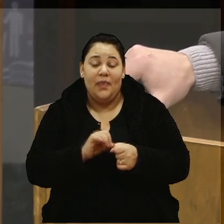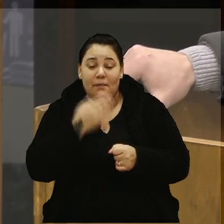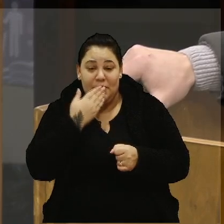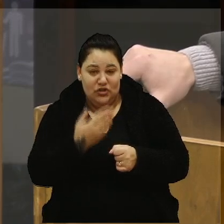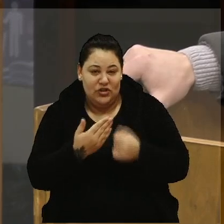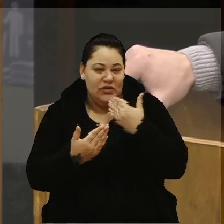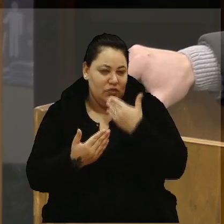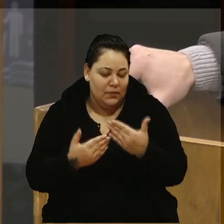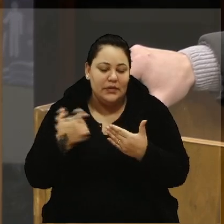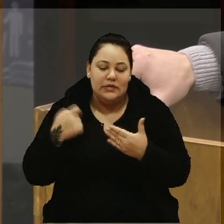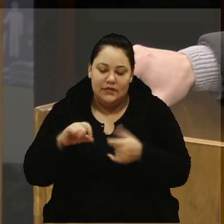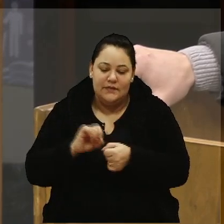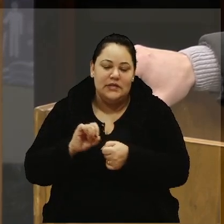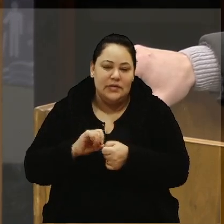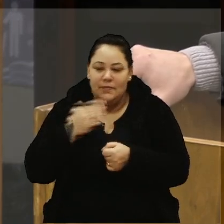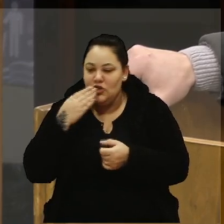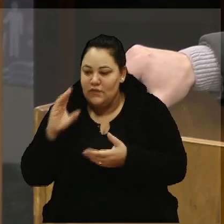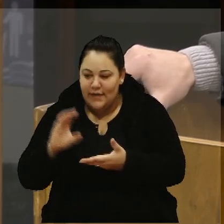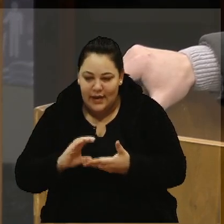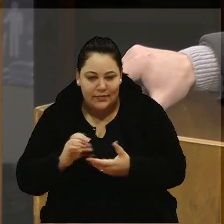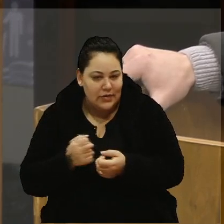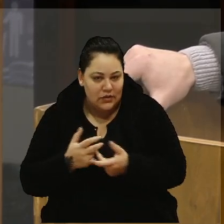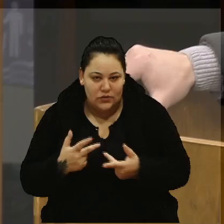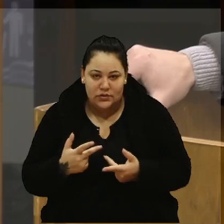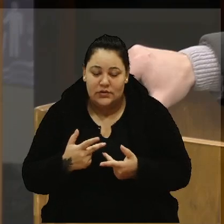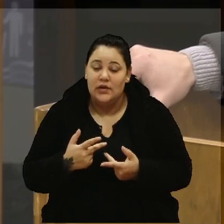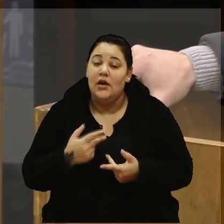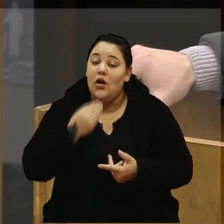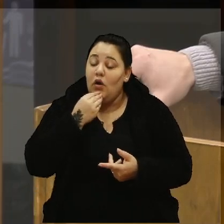nosso apoio aqui do Legislativo, essa cobrança mais